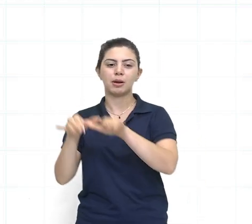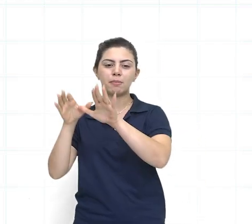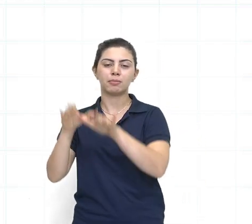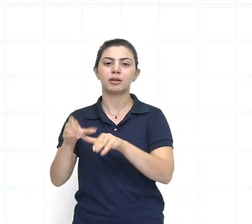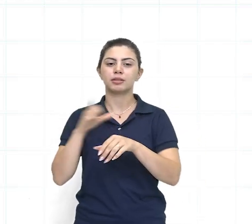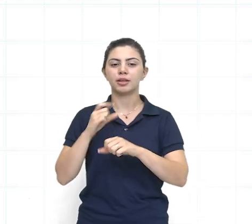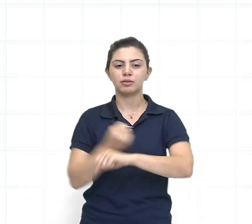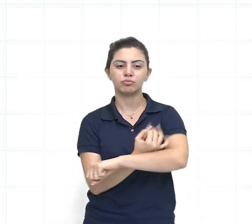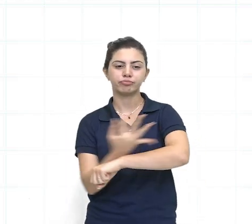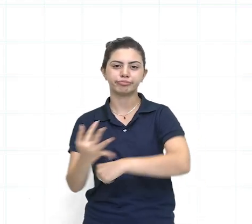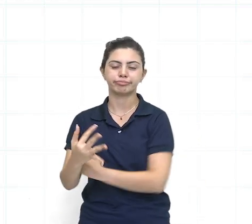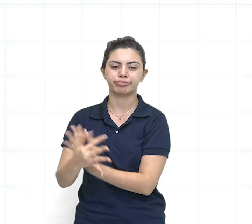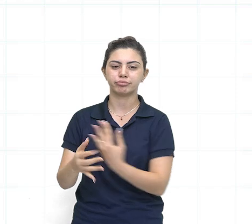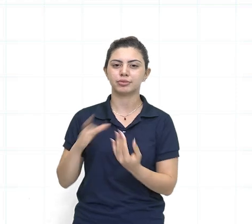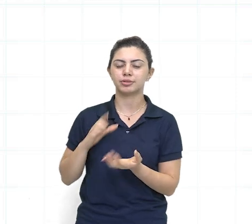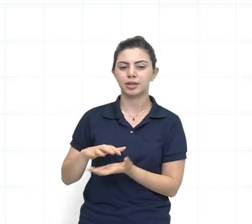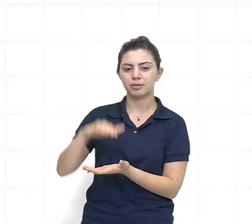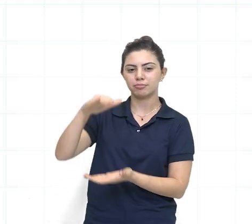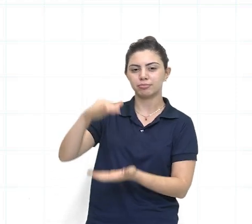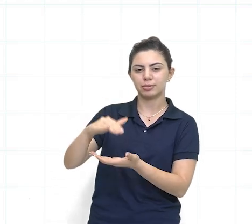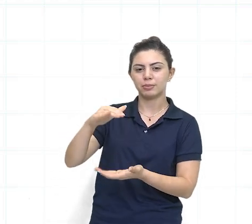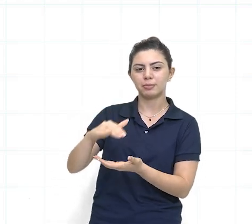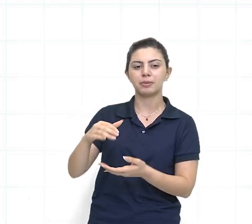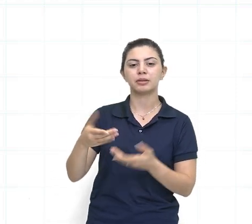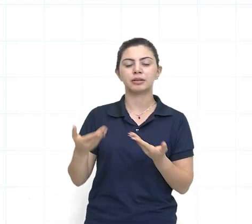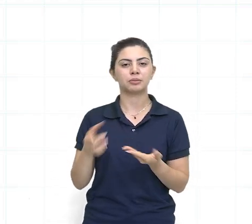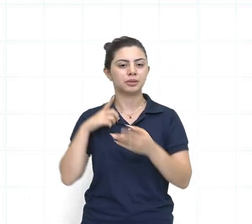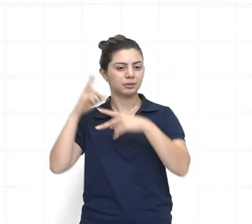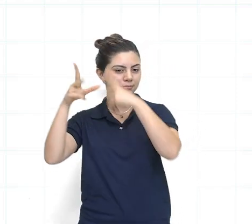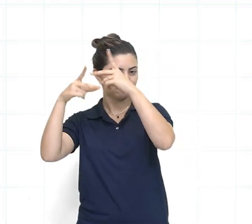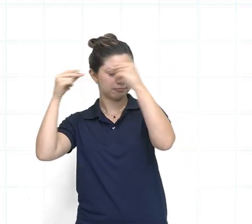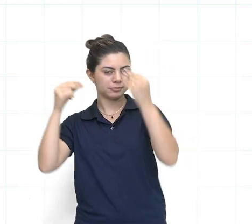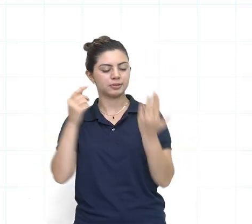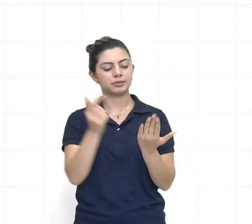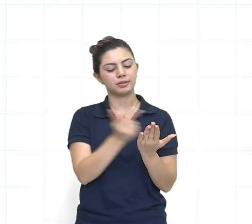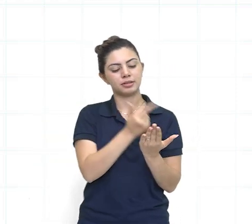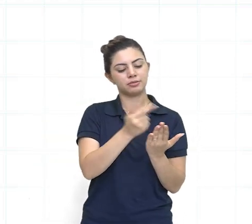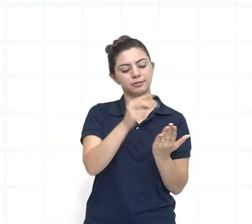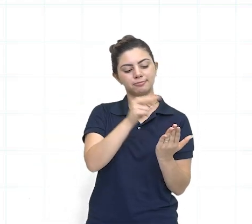jardim, lacinho de cetim, terminar o livro assim.